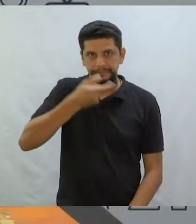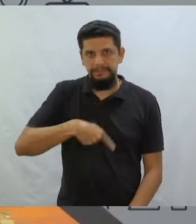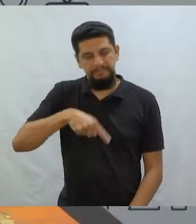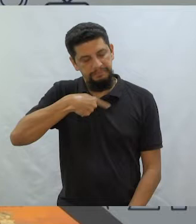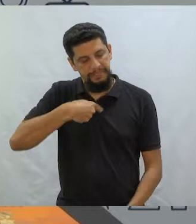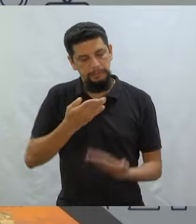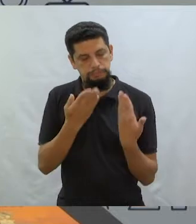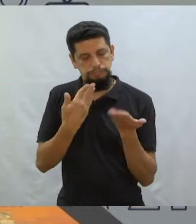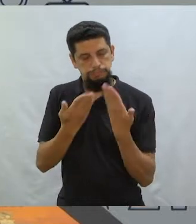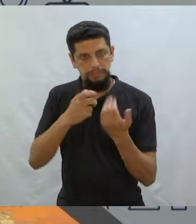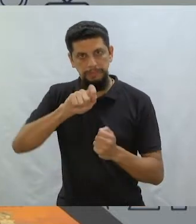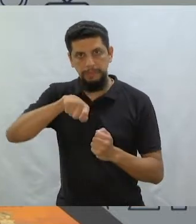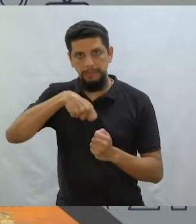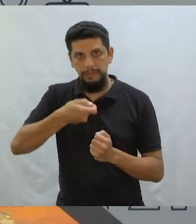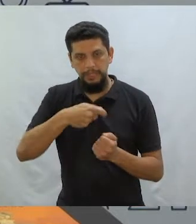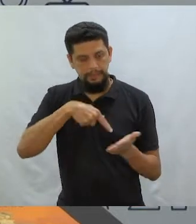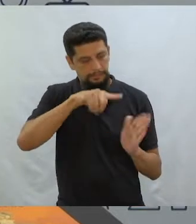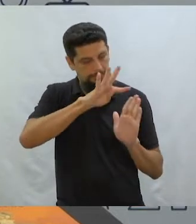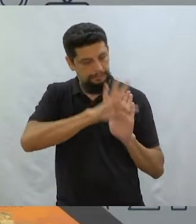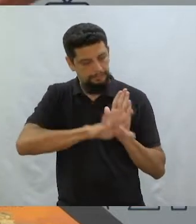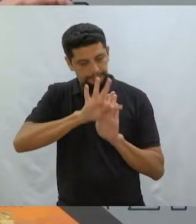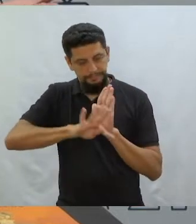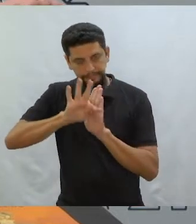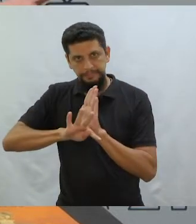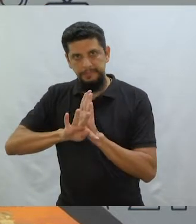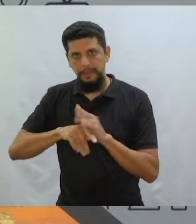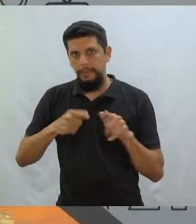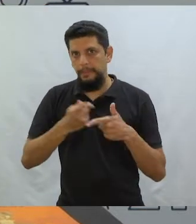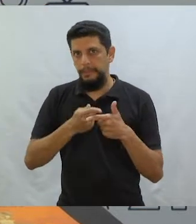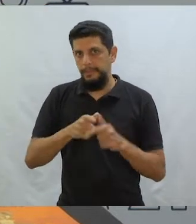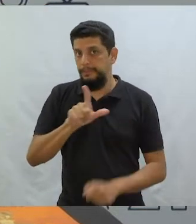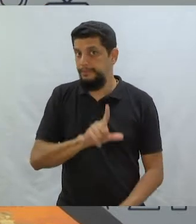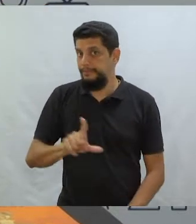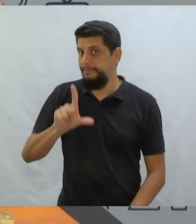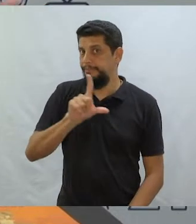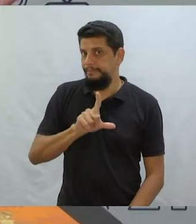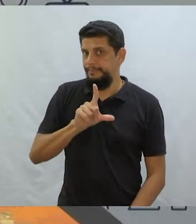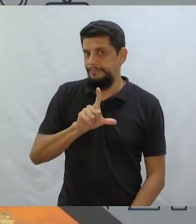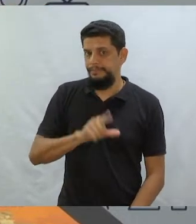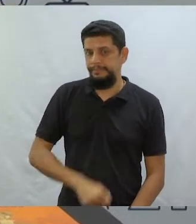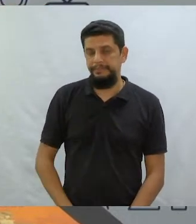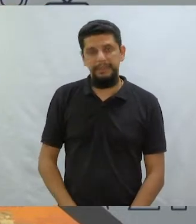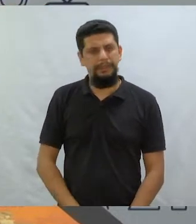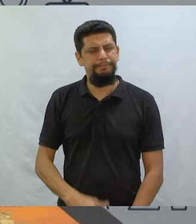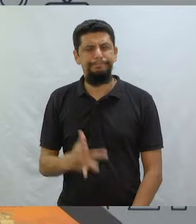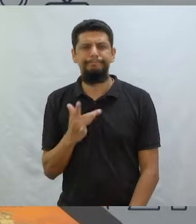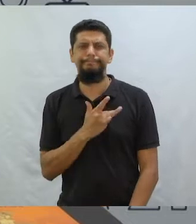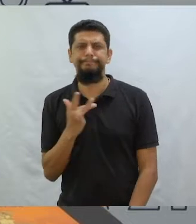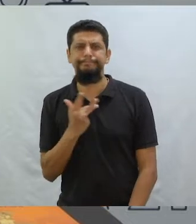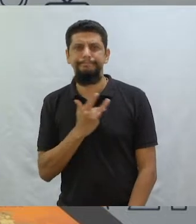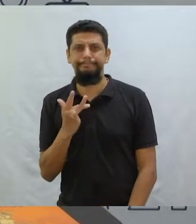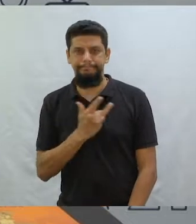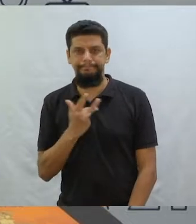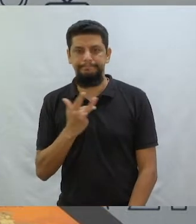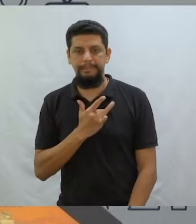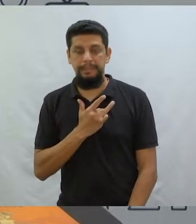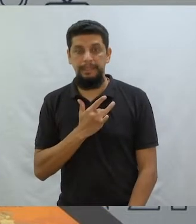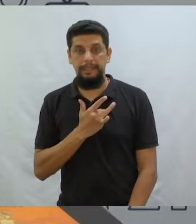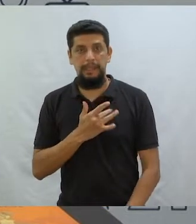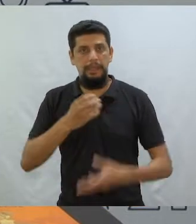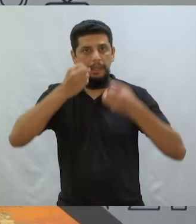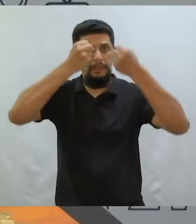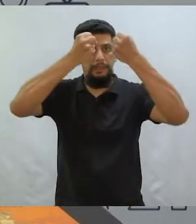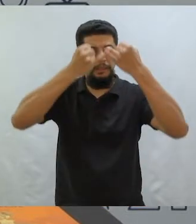vá conversando sobre esses textos Porque afinal a literatura gente é apaixonante E por